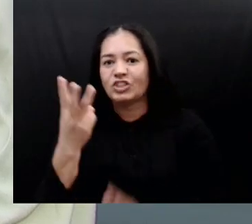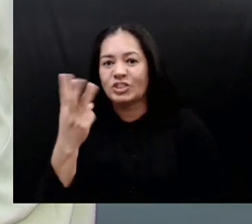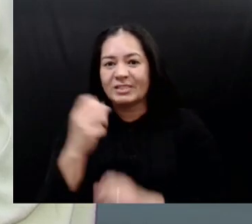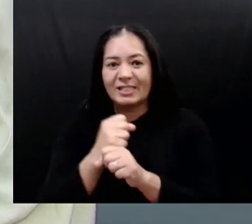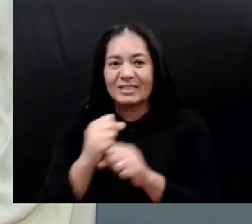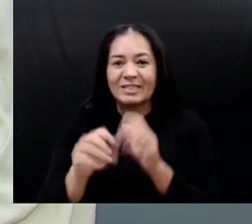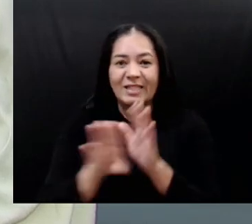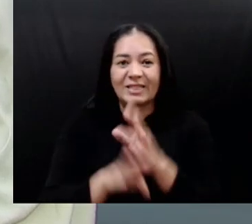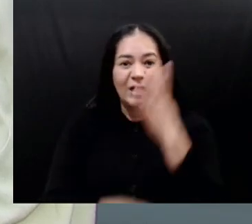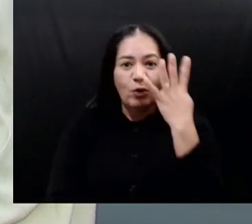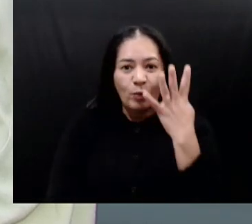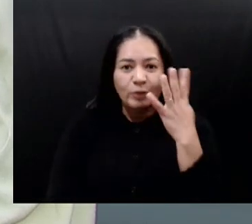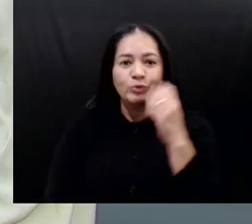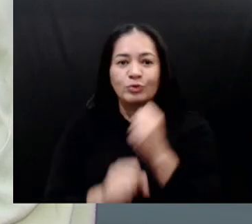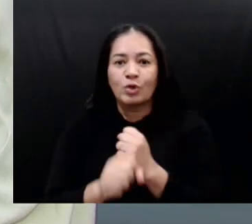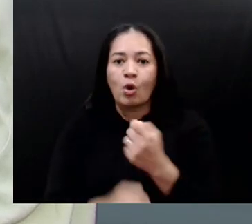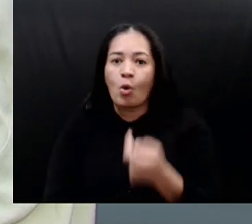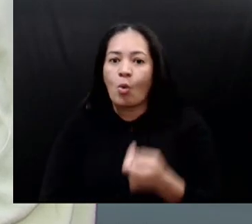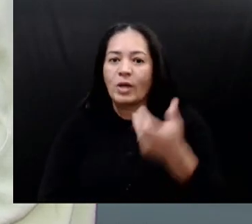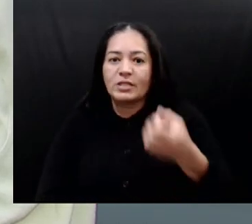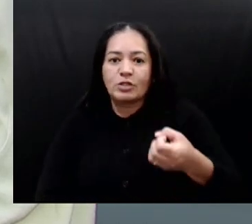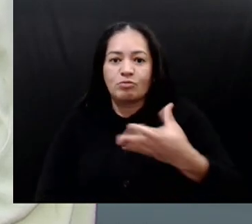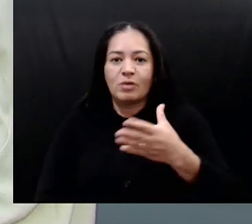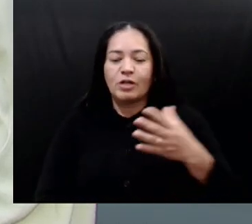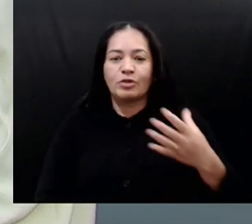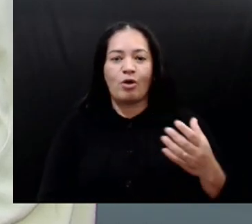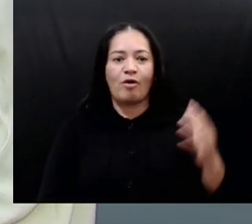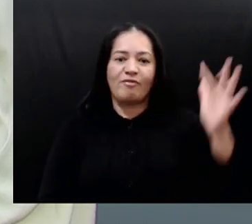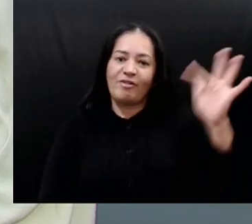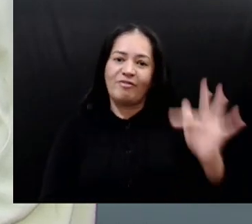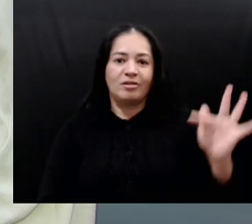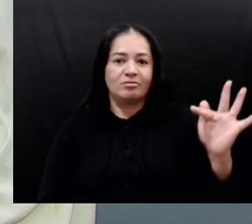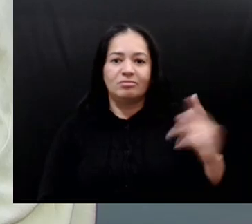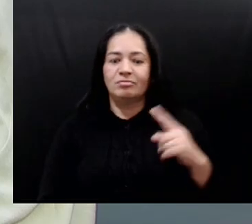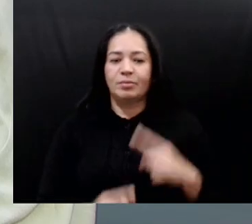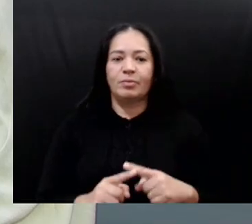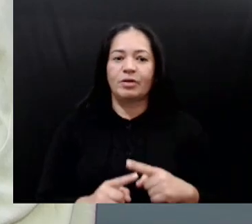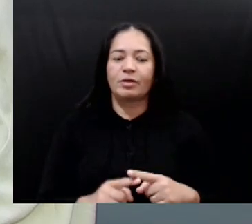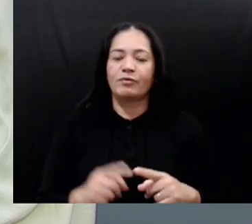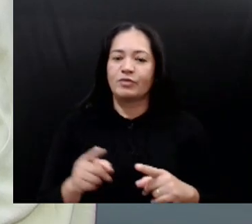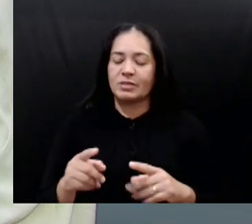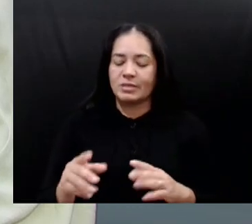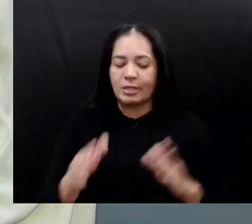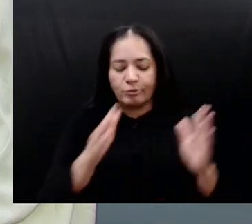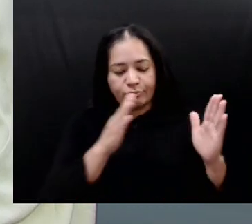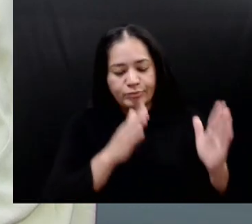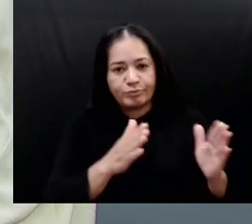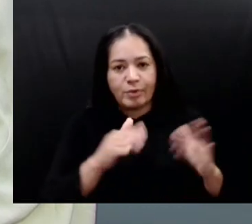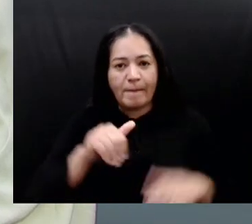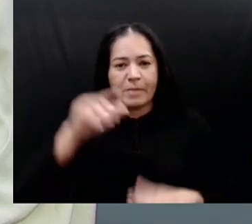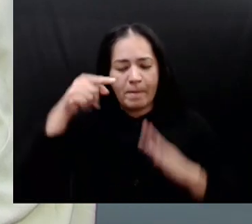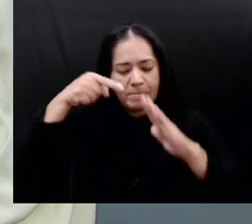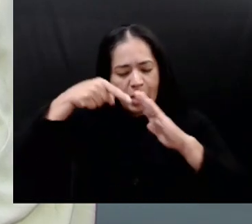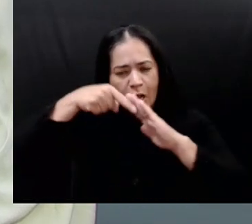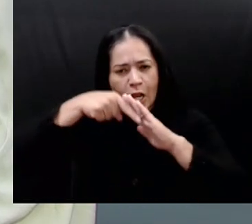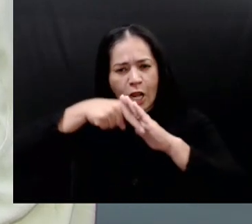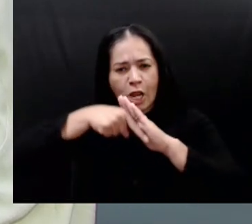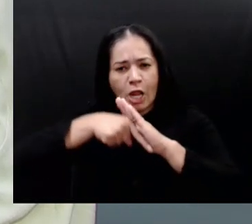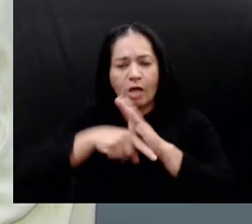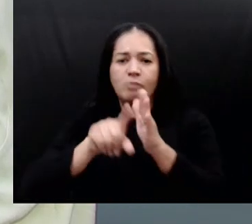quase que uma nova graduação, né? Porque realmente você está num processo mais de aprofundamento, uma pesquisa mais